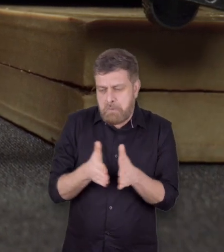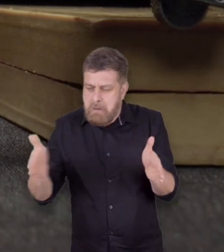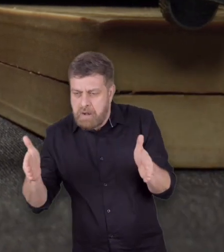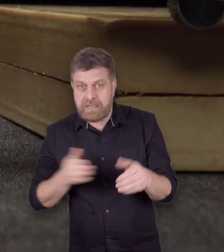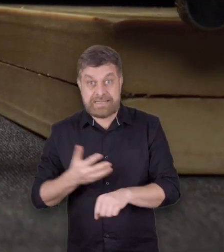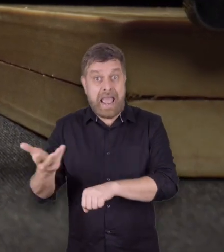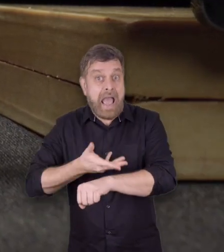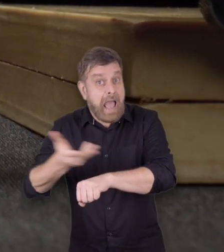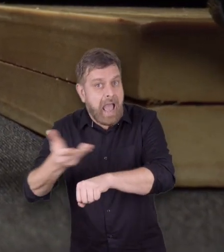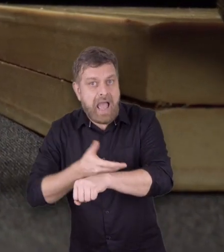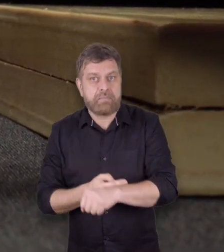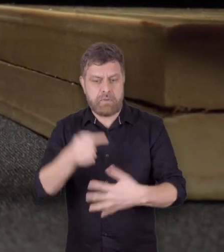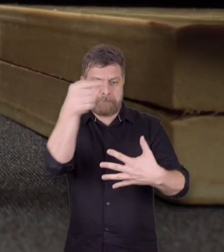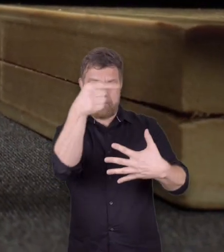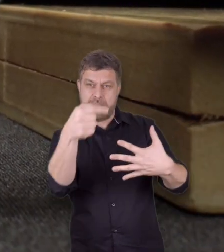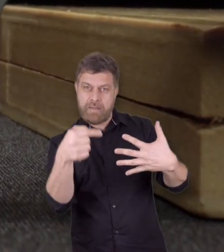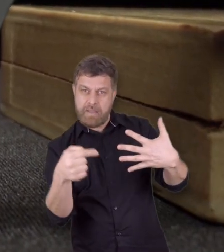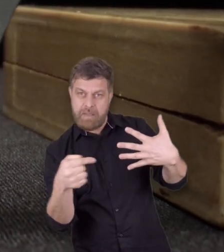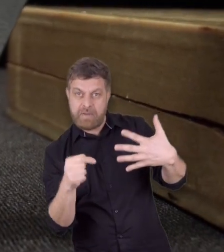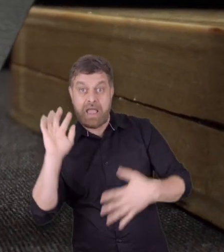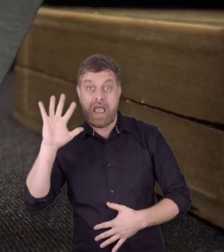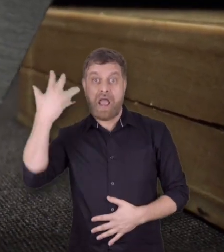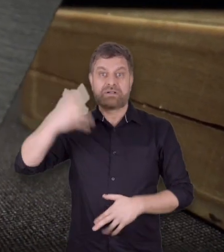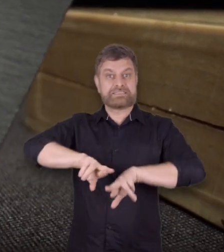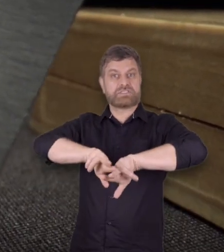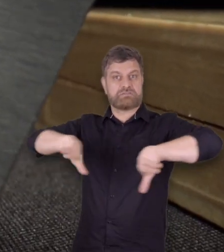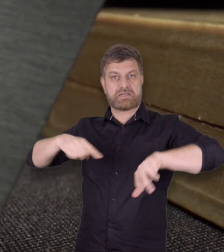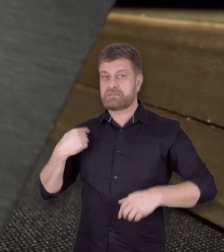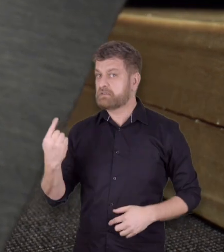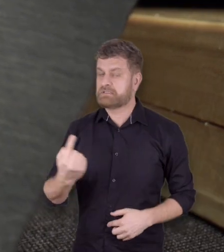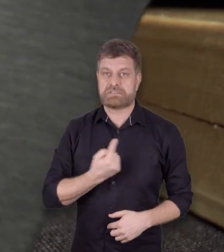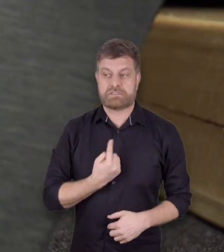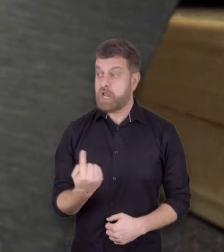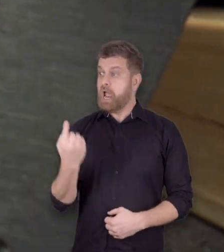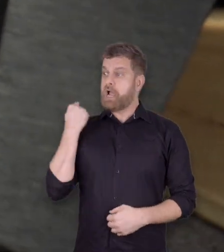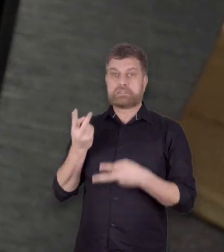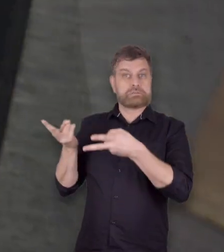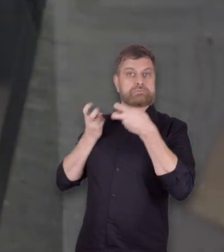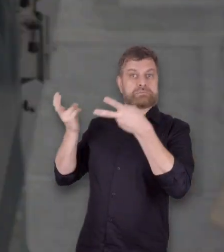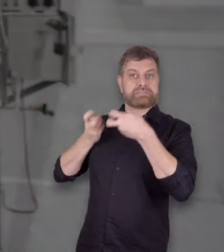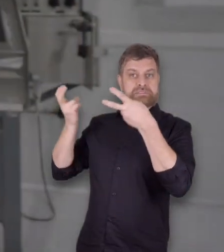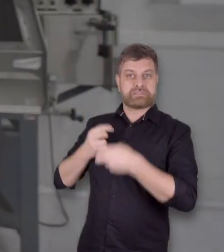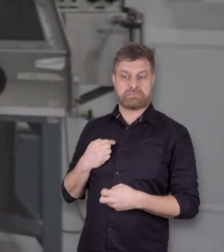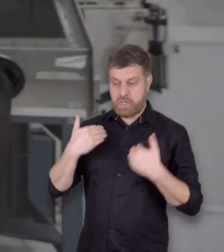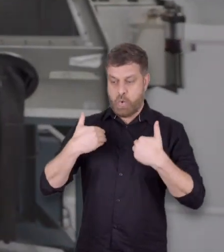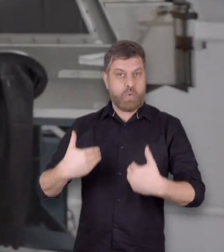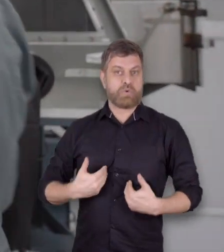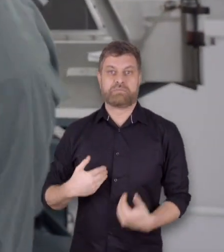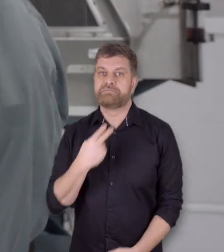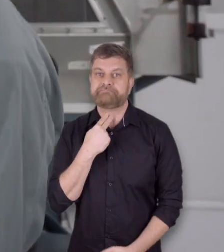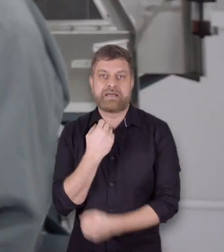comprimento, de rapidez, ou seja, variedades de acontecimentos que nós não conseguíamos perceber com os nossos